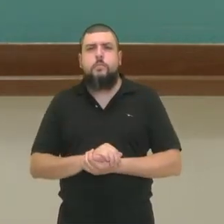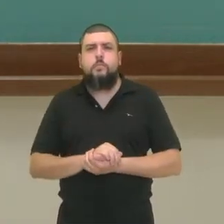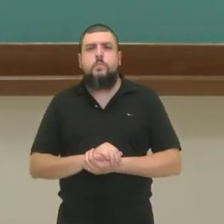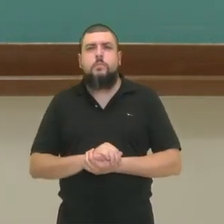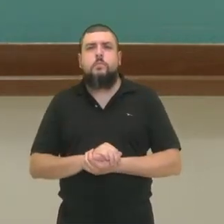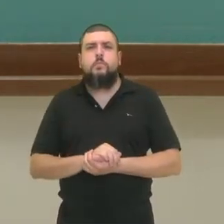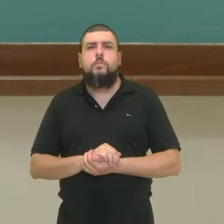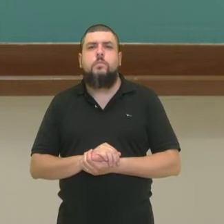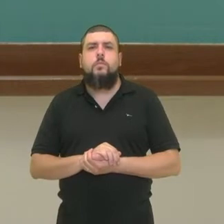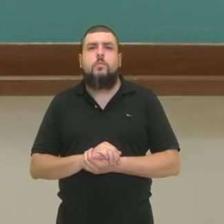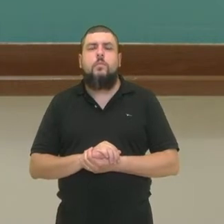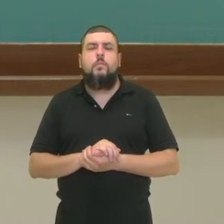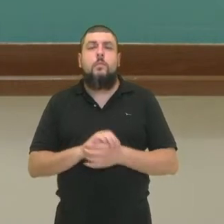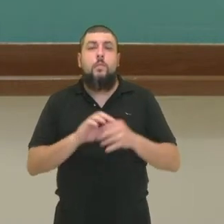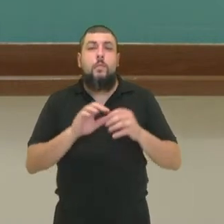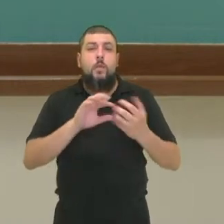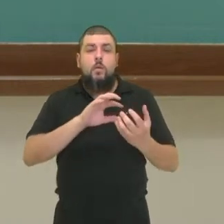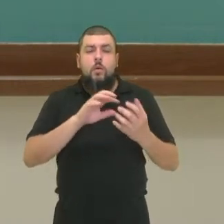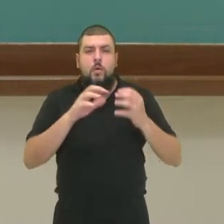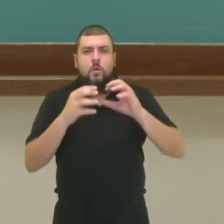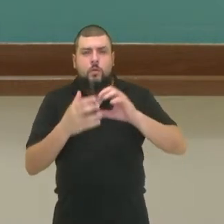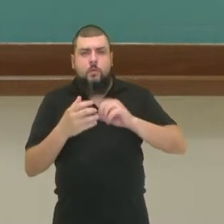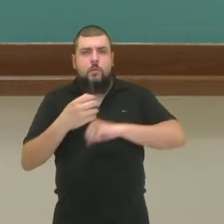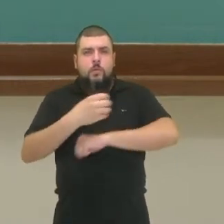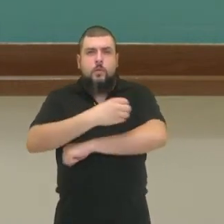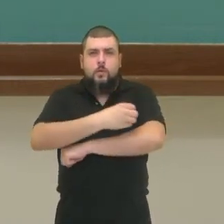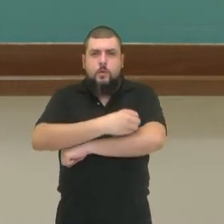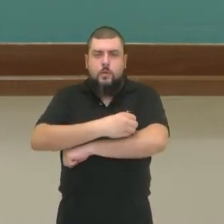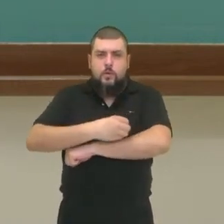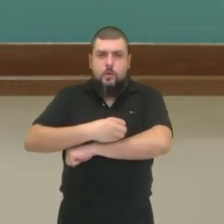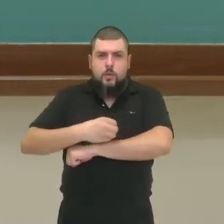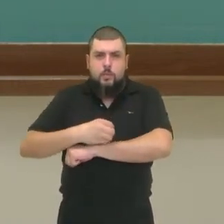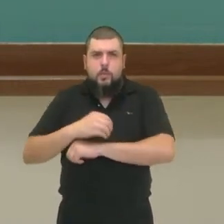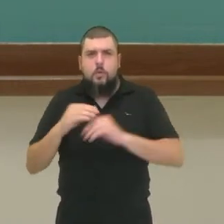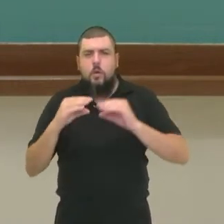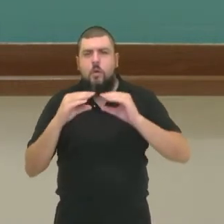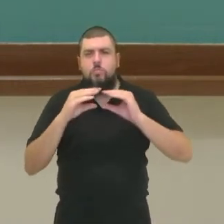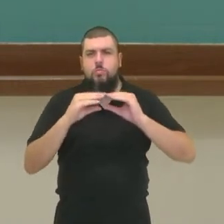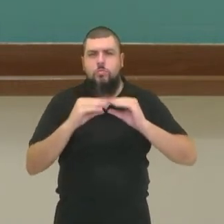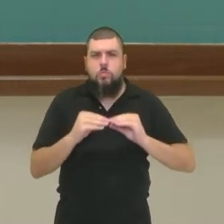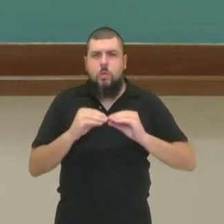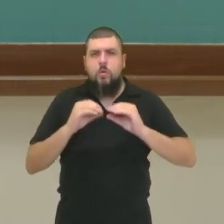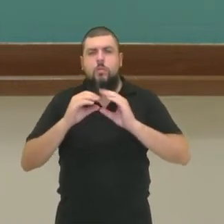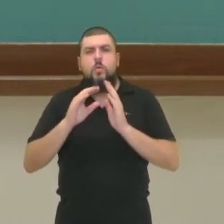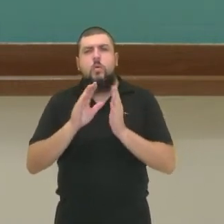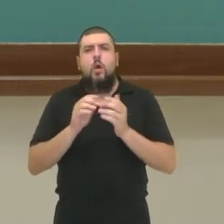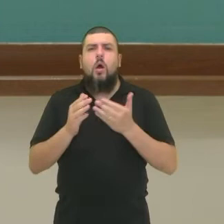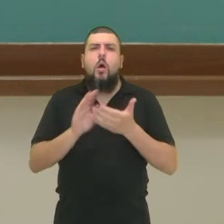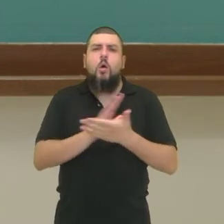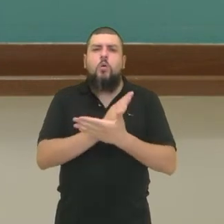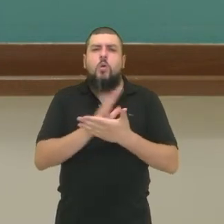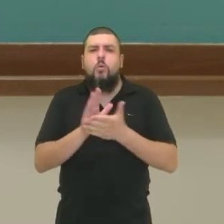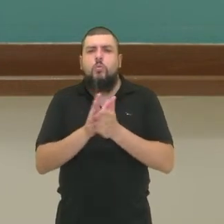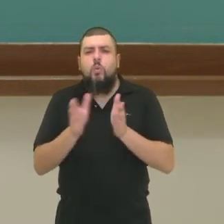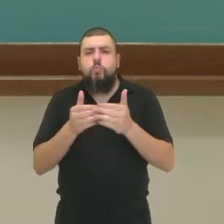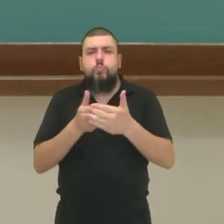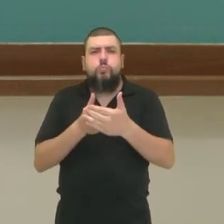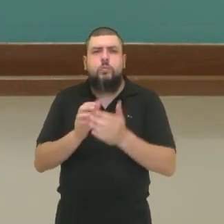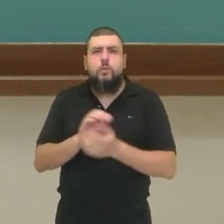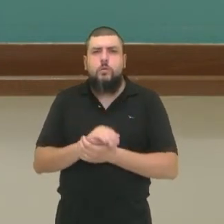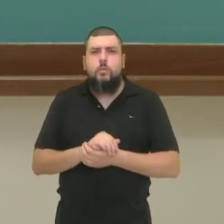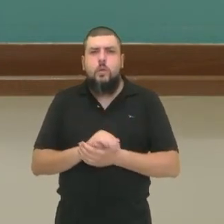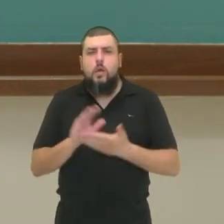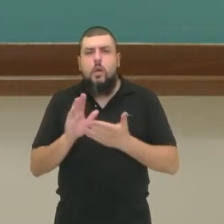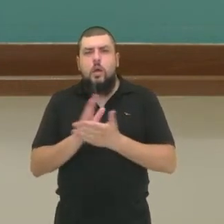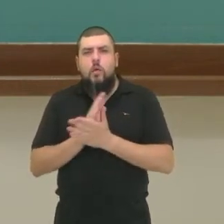ser pavimentoso, as células são achatadas, cúbicas, com células cúbicas, parecem dados, né? Prismáticas, são células